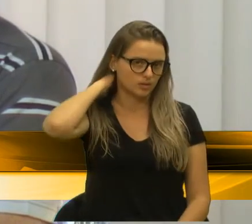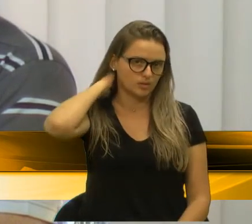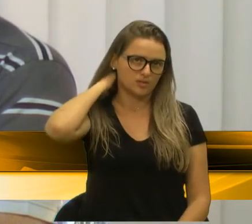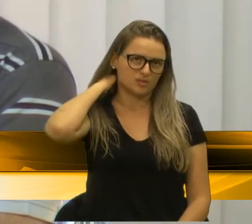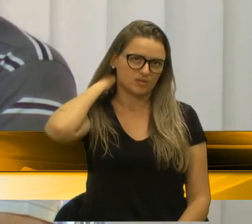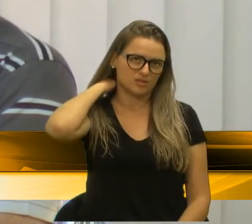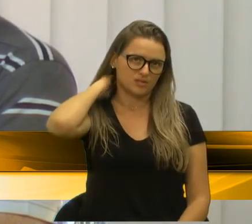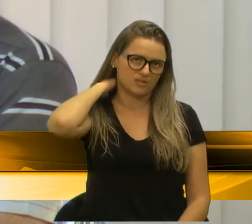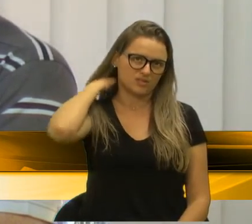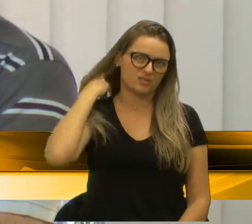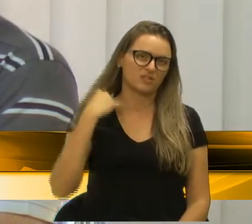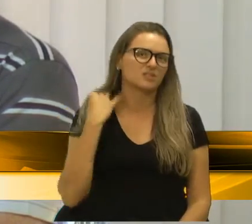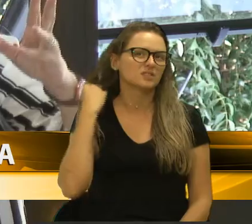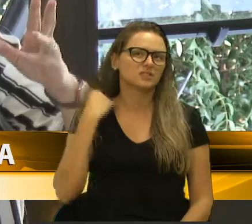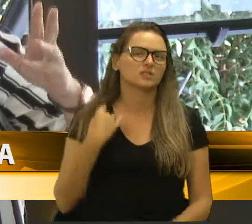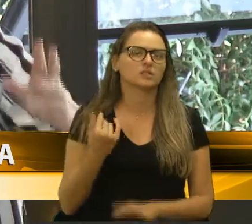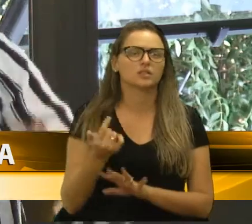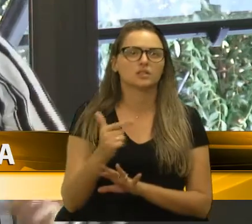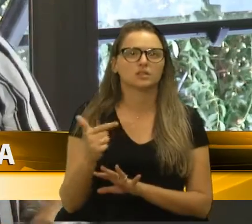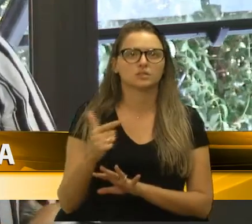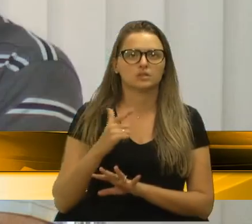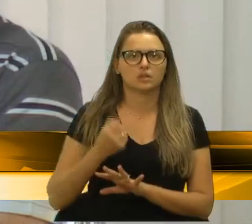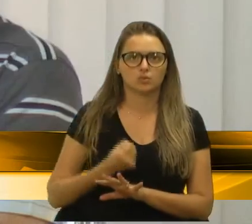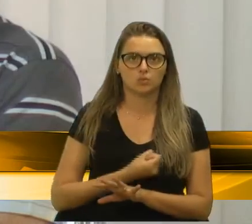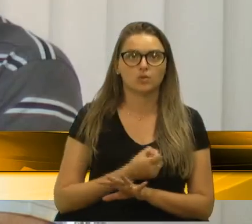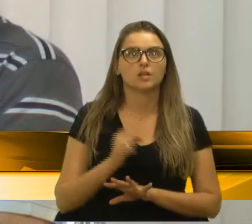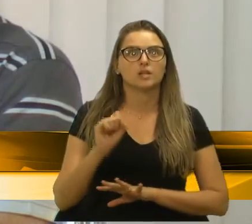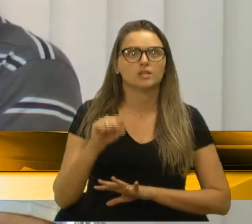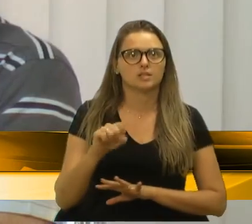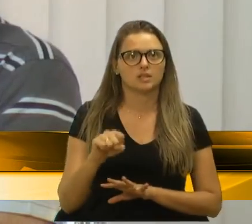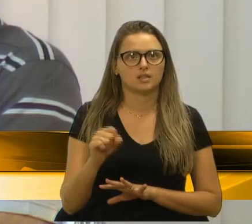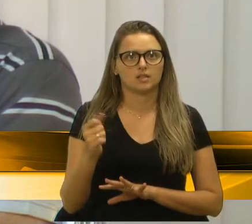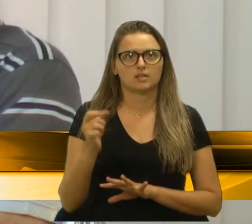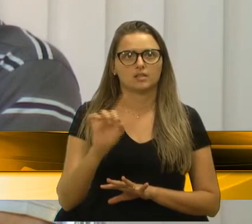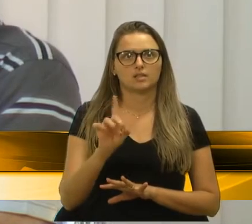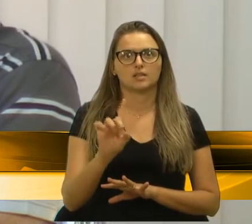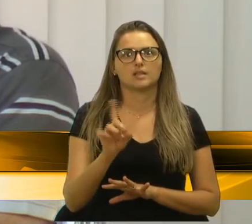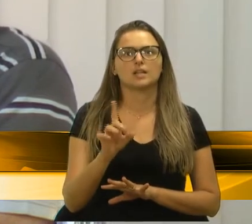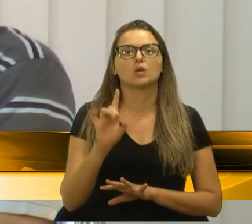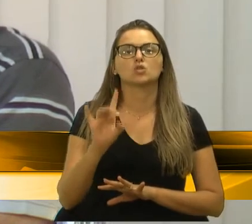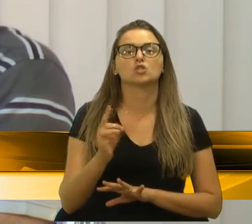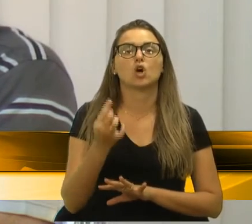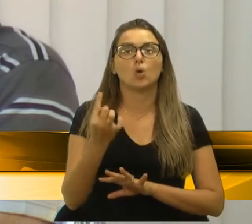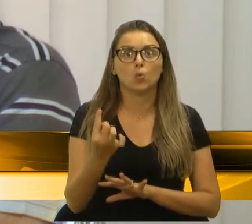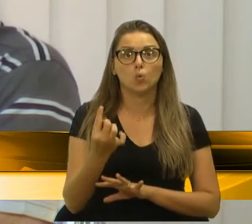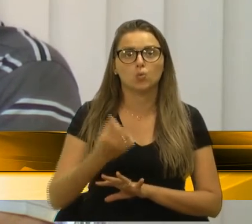ter um número que é 15 ou alguma não, coisa? a ideia é que não se tenha só um número,